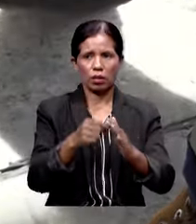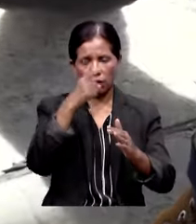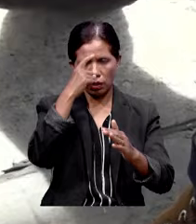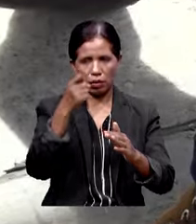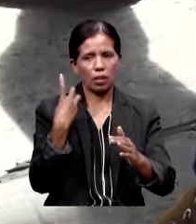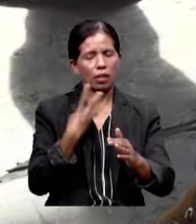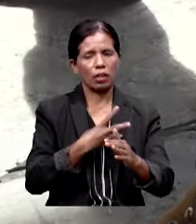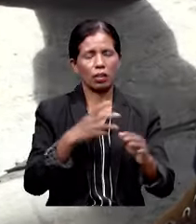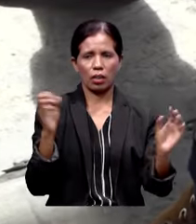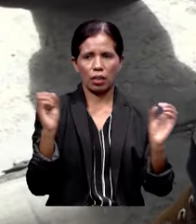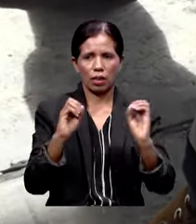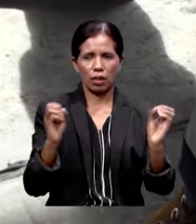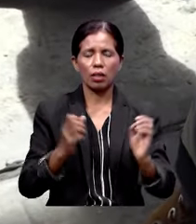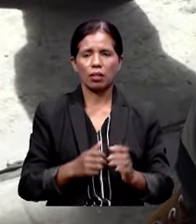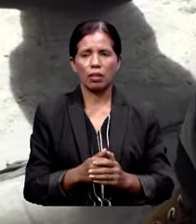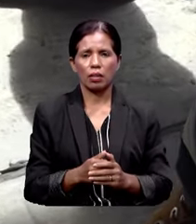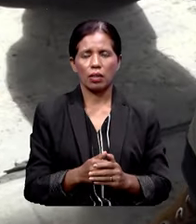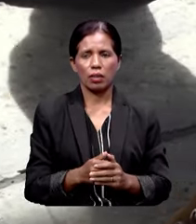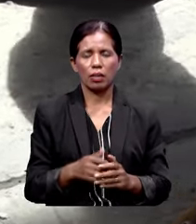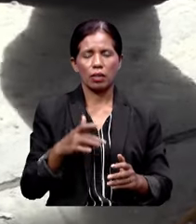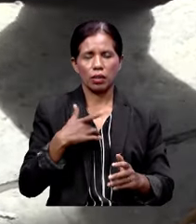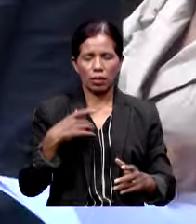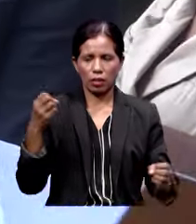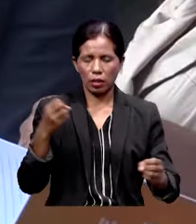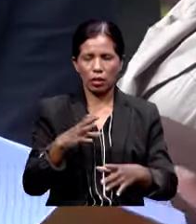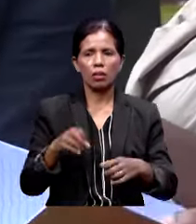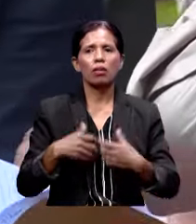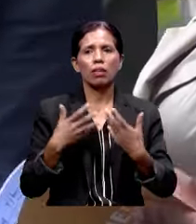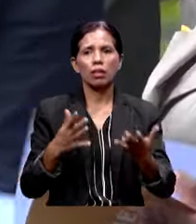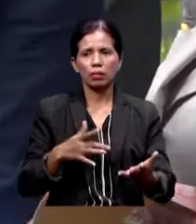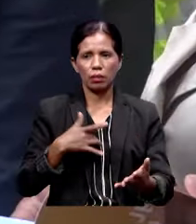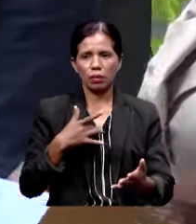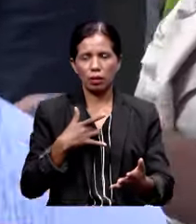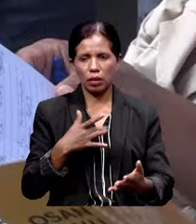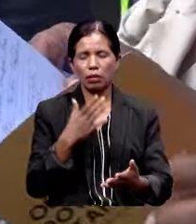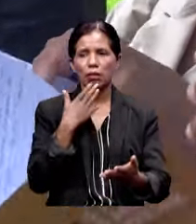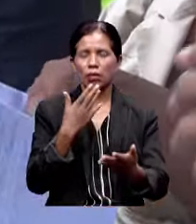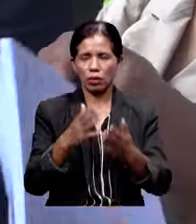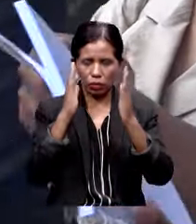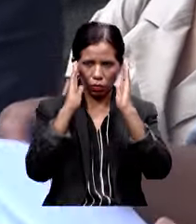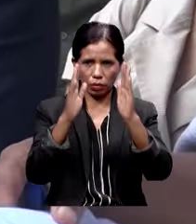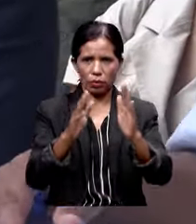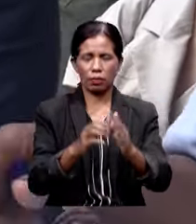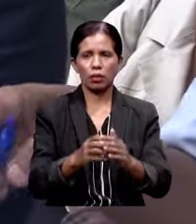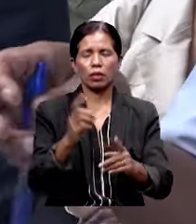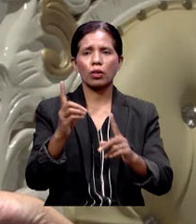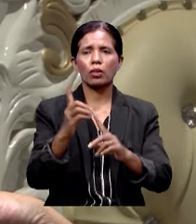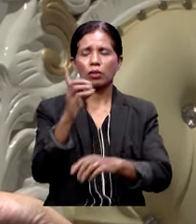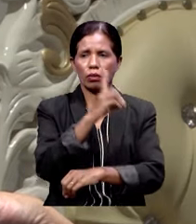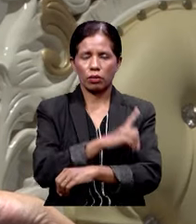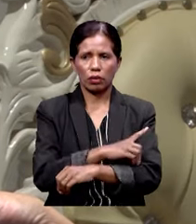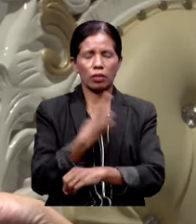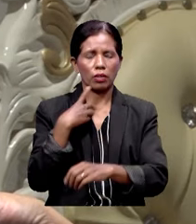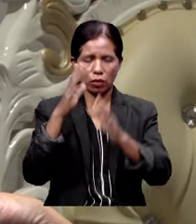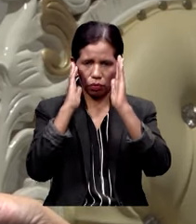ita lalika senti paniku ka o insaka senti dia kata ko governo la fo atensaun ka mesto o inglor ita